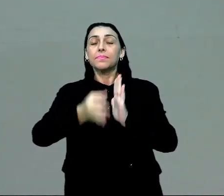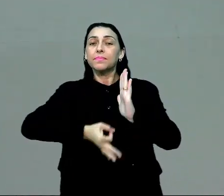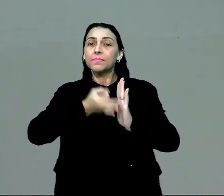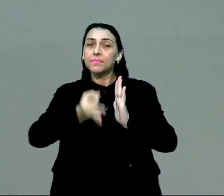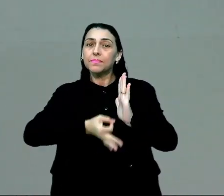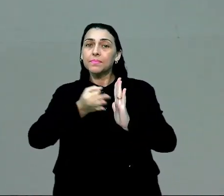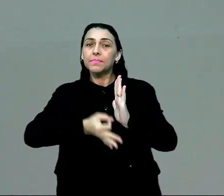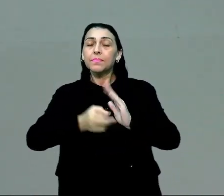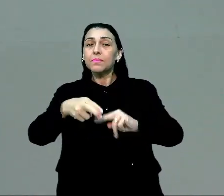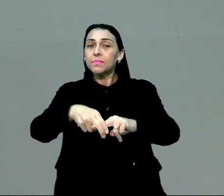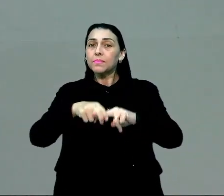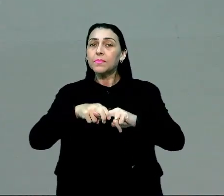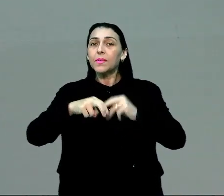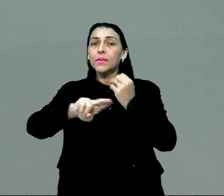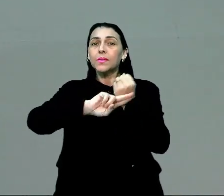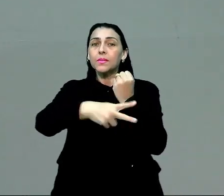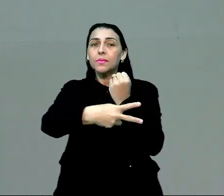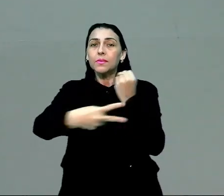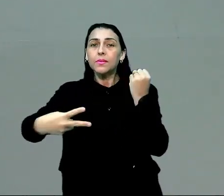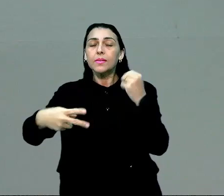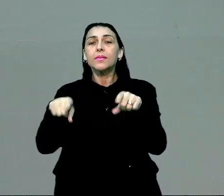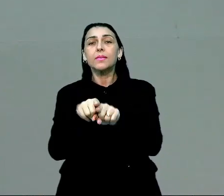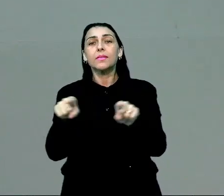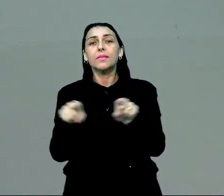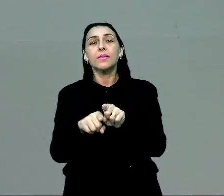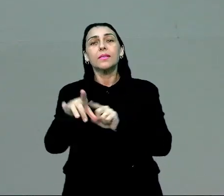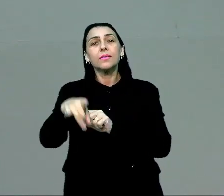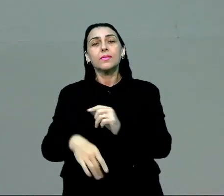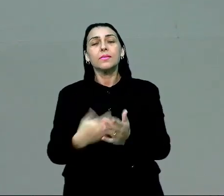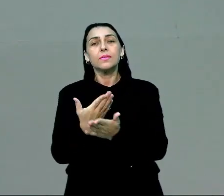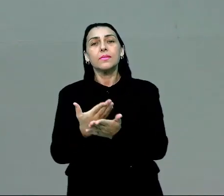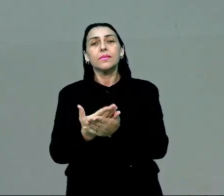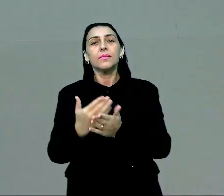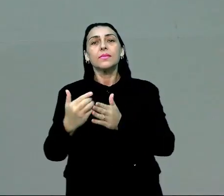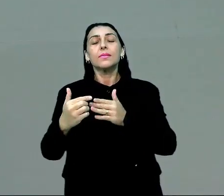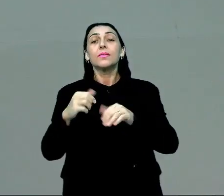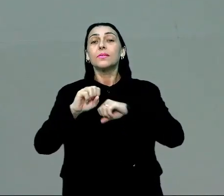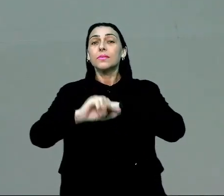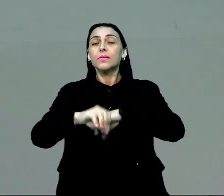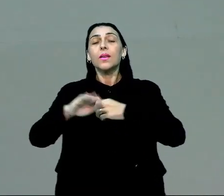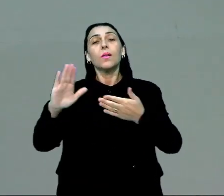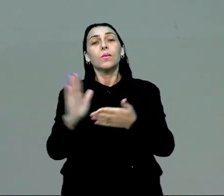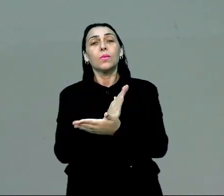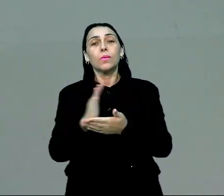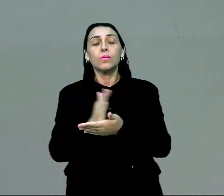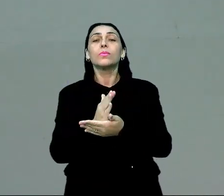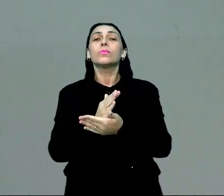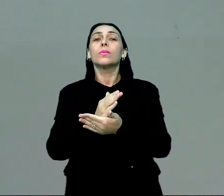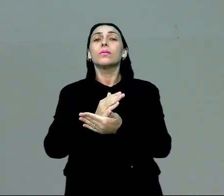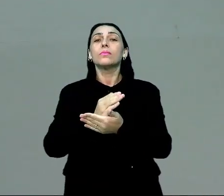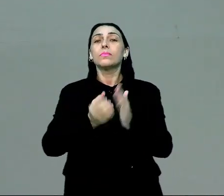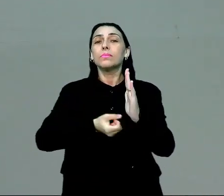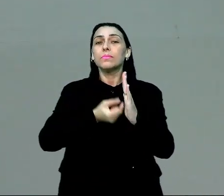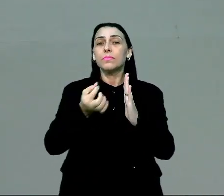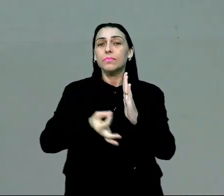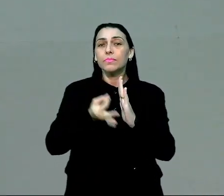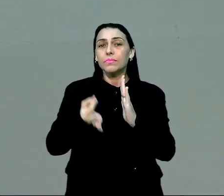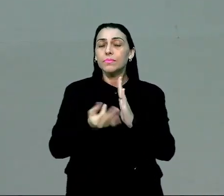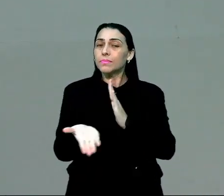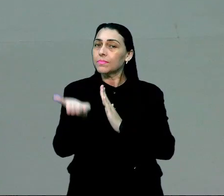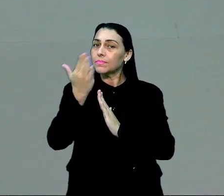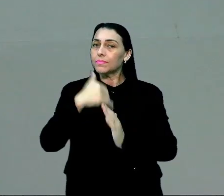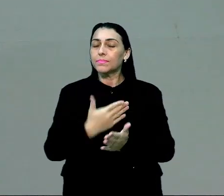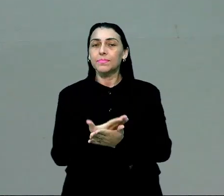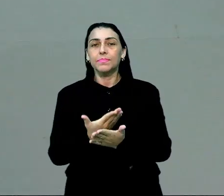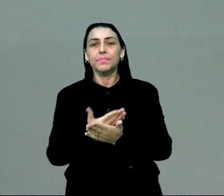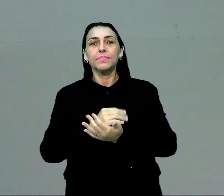argumento por causa e consequência. Nas últimas aulas, nós trabalhamos outros tipos de argumento. Então, vamos à